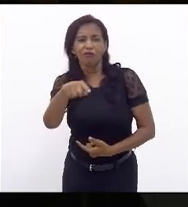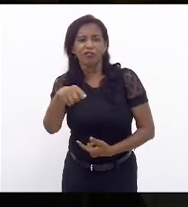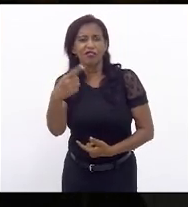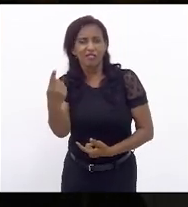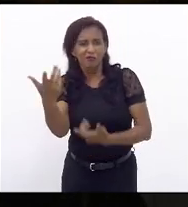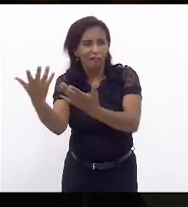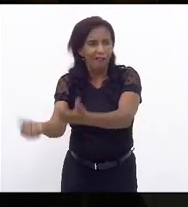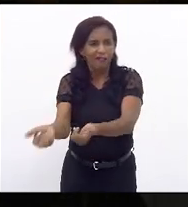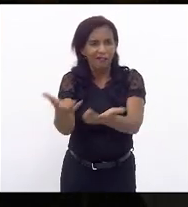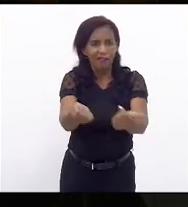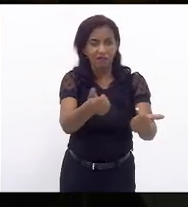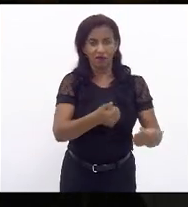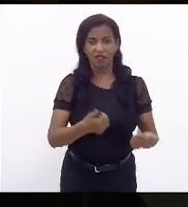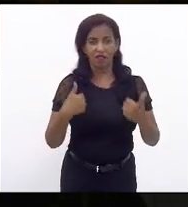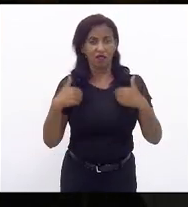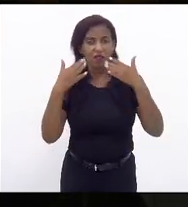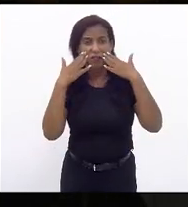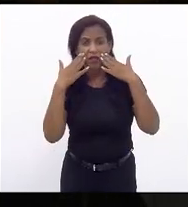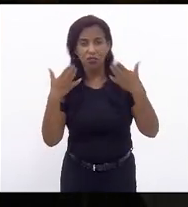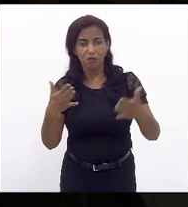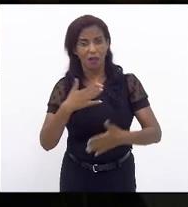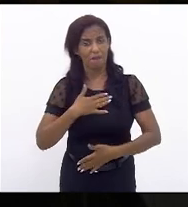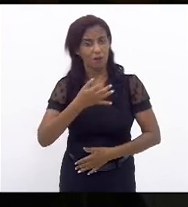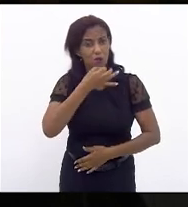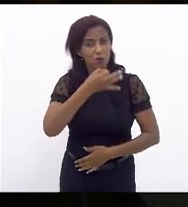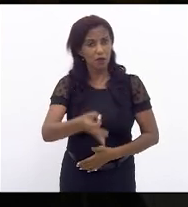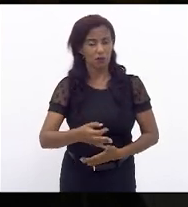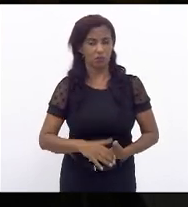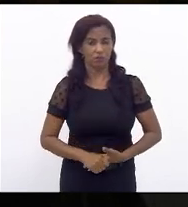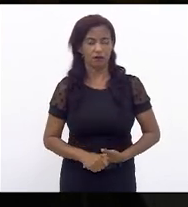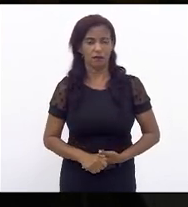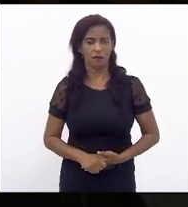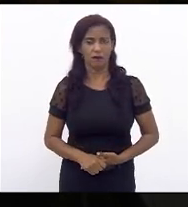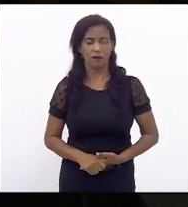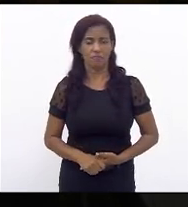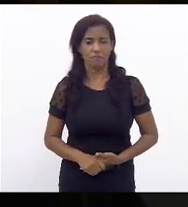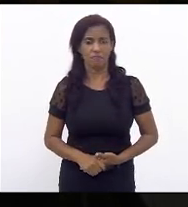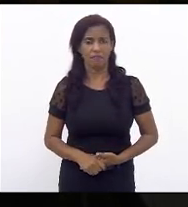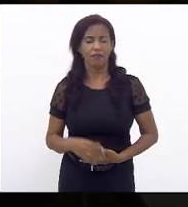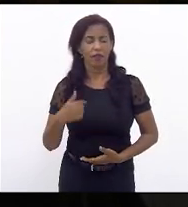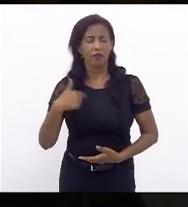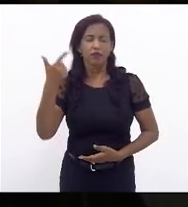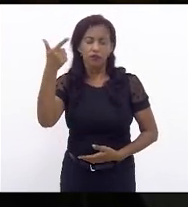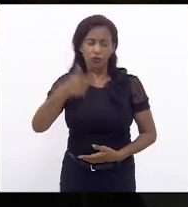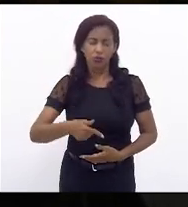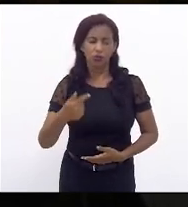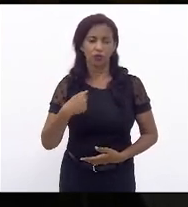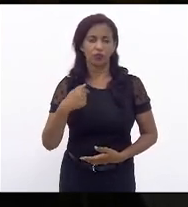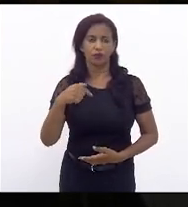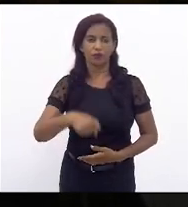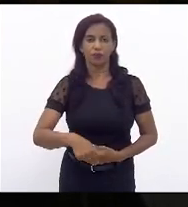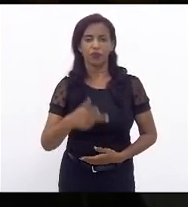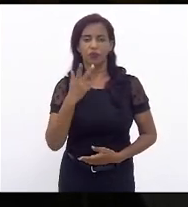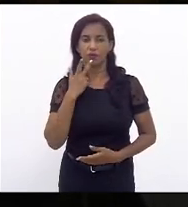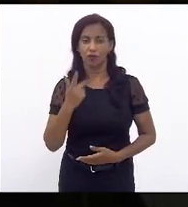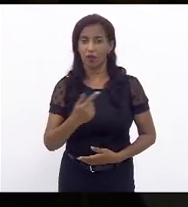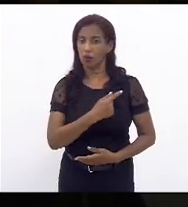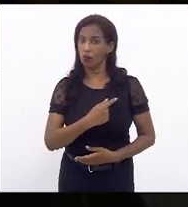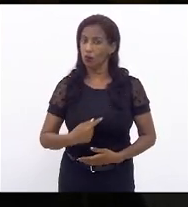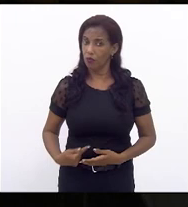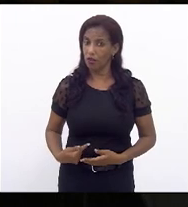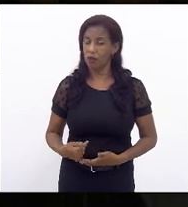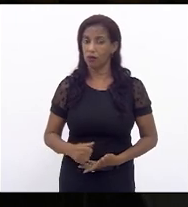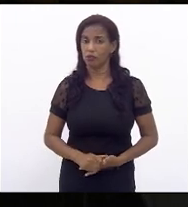alguém. Eu venho expressar a minha opinião. Então, queria aqui novamente, senhor presidente, dizer que o